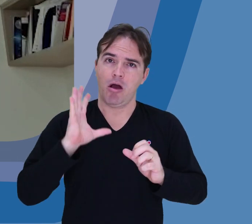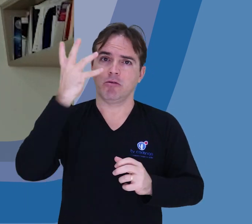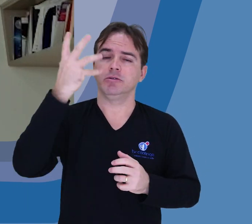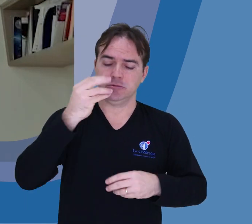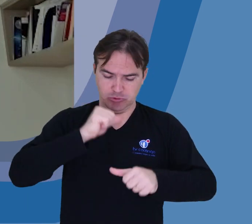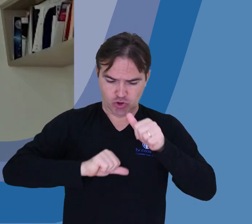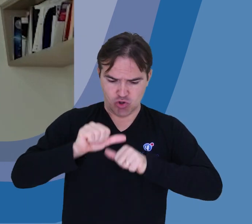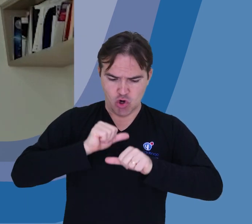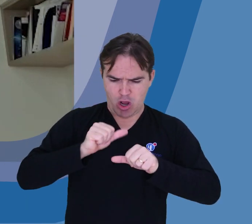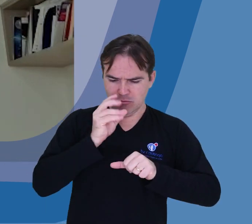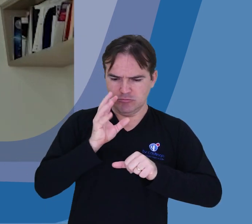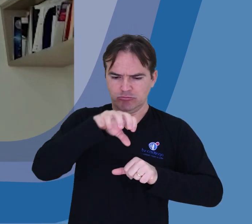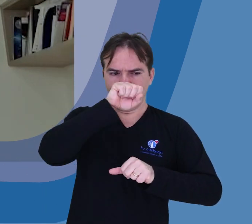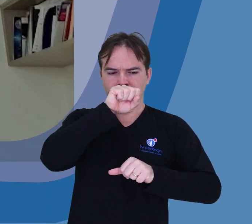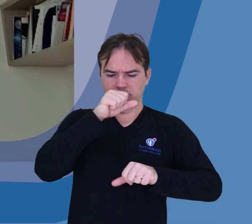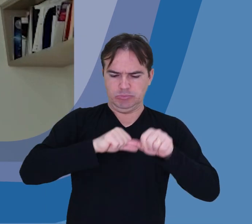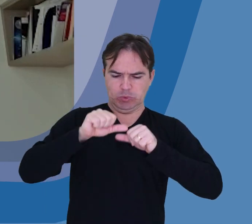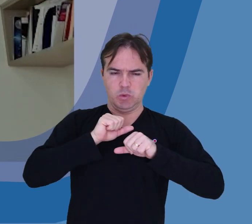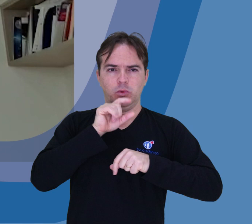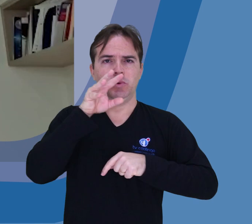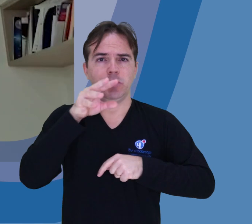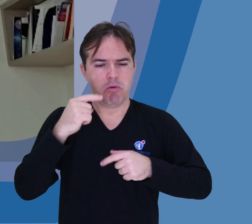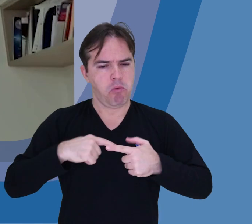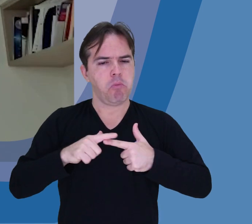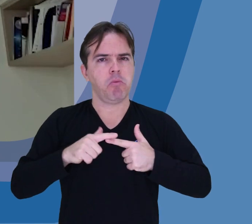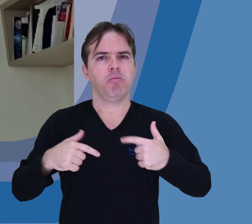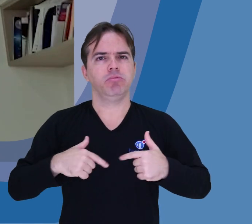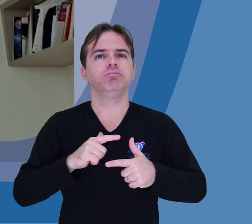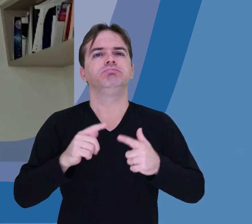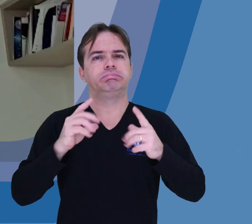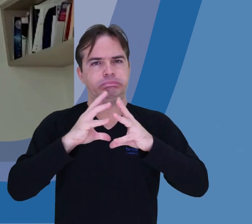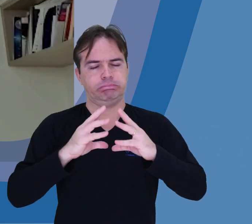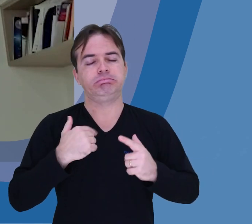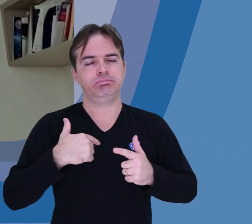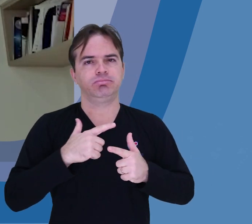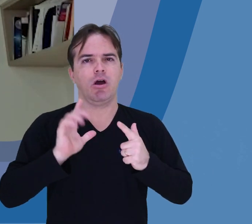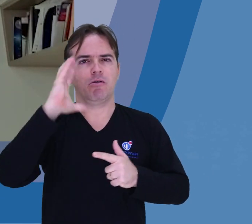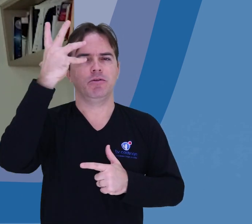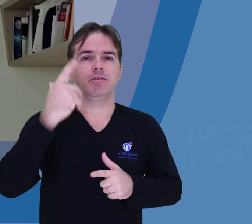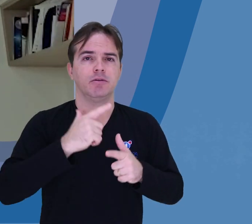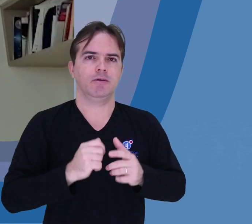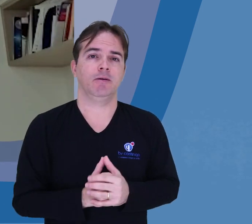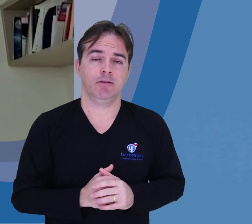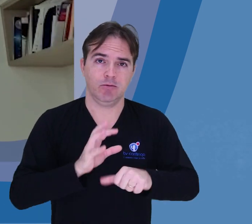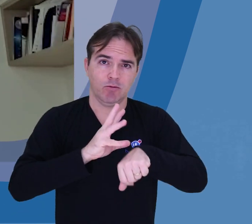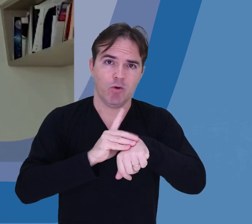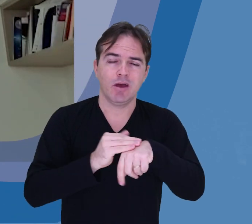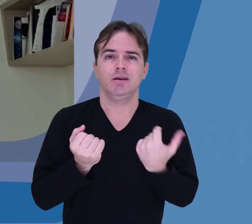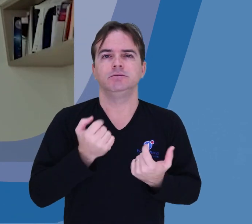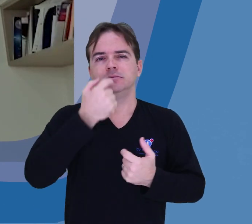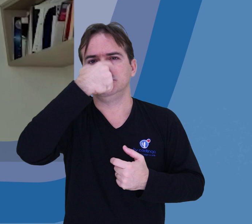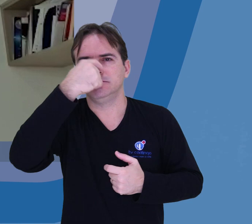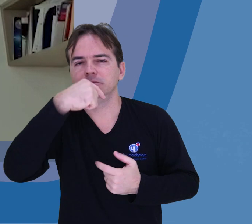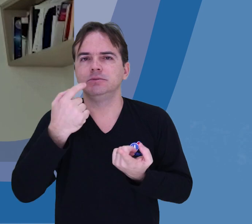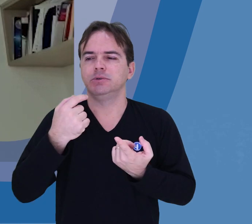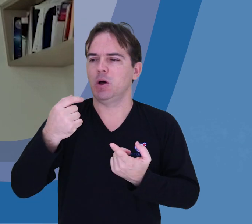então todo trato respiratório ele pode sofrer com aquela fumaça né então a rinite a inflamação nasal com